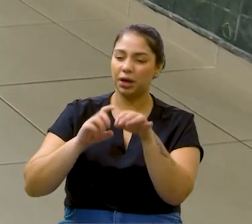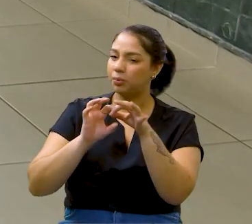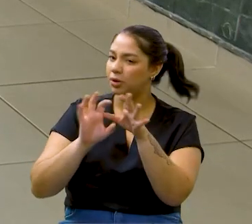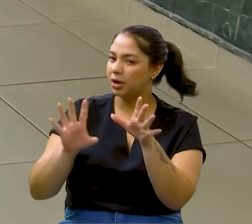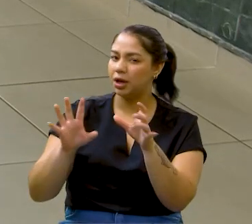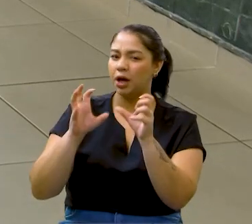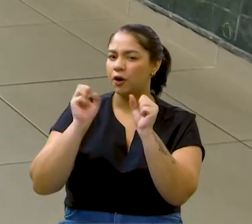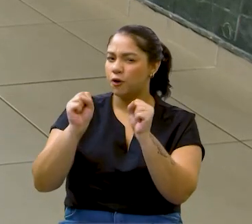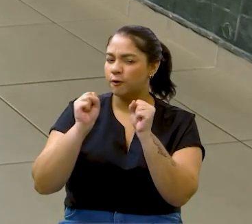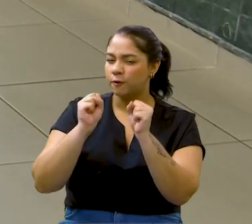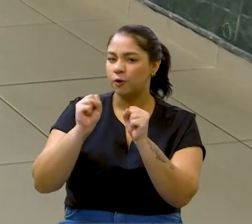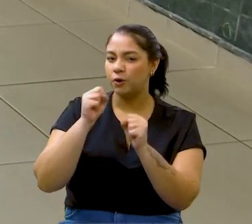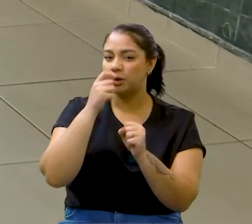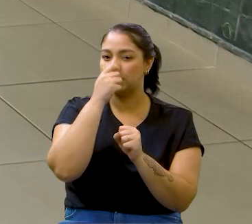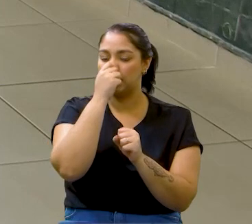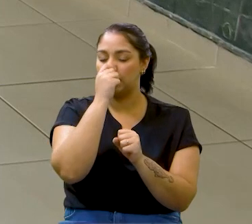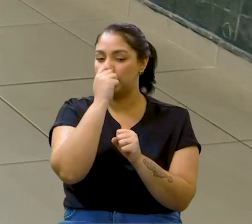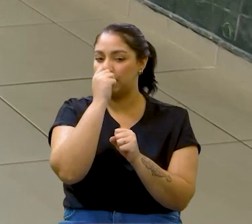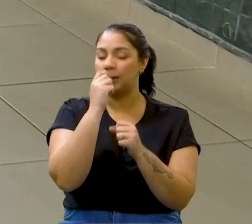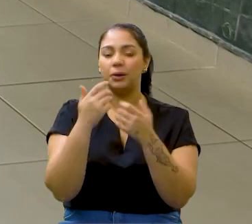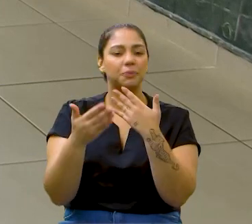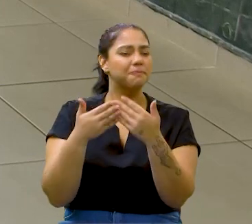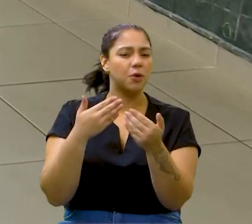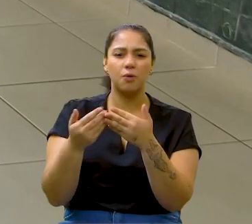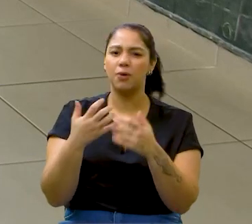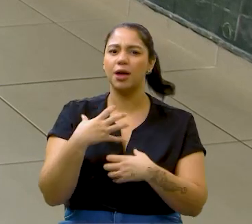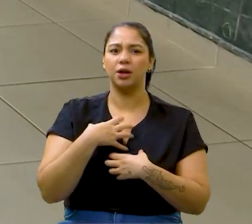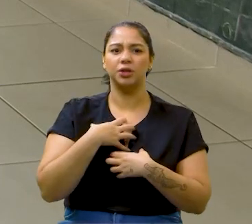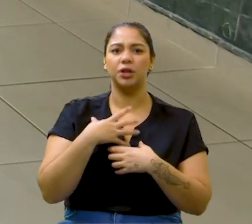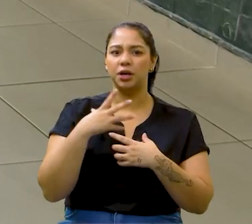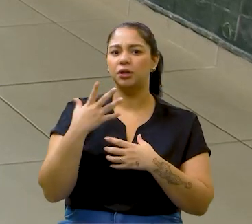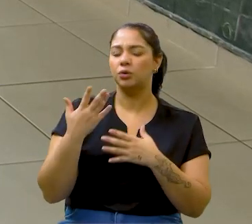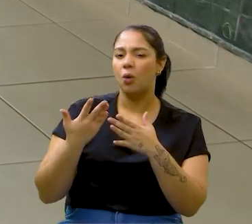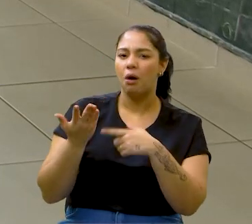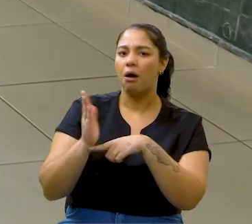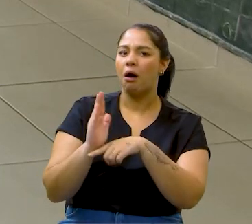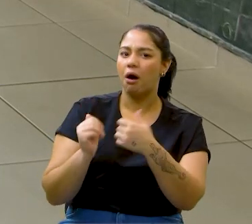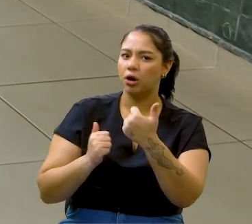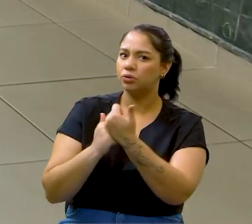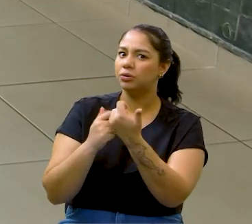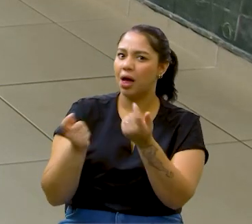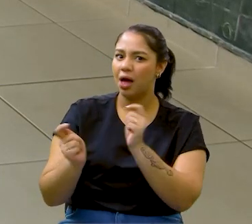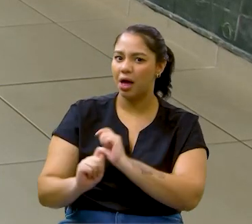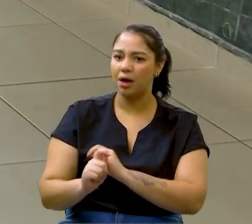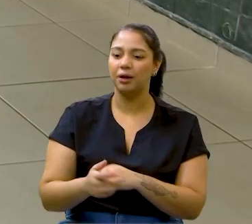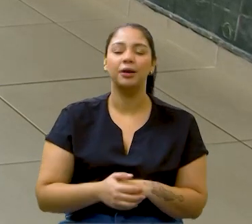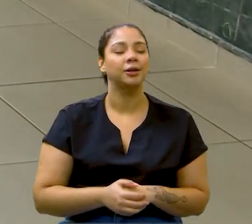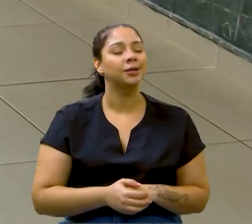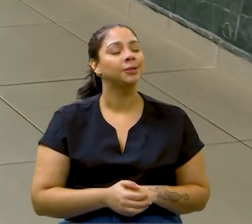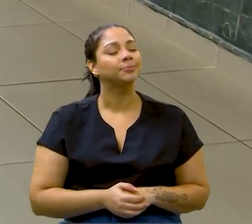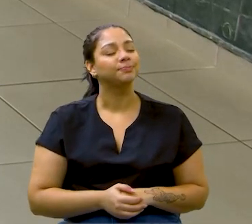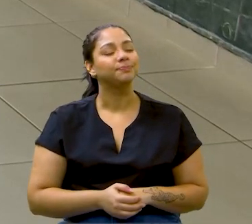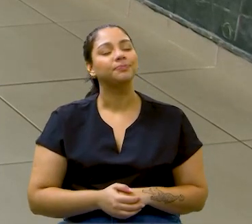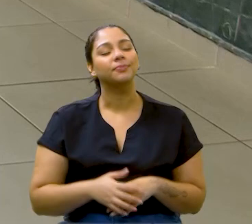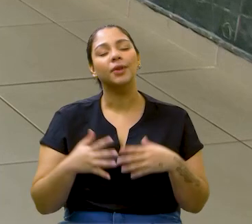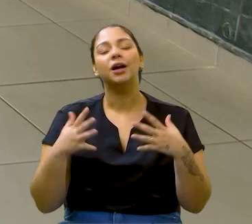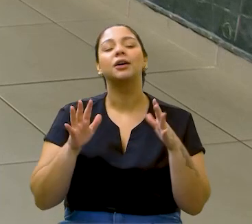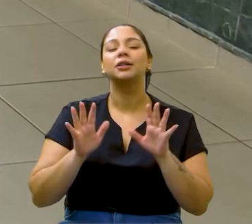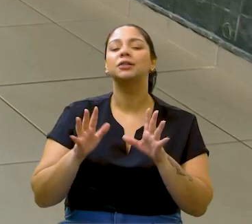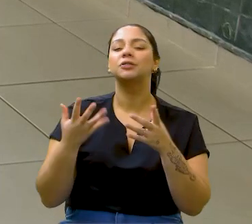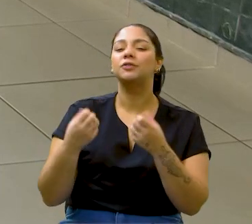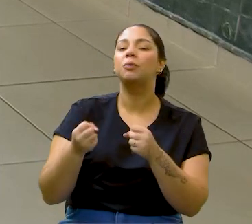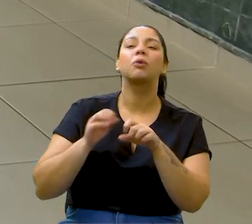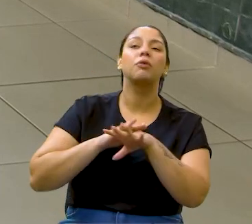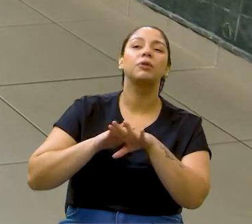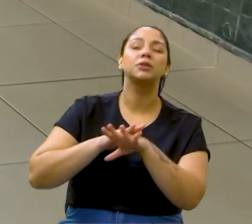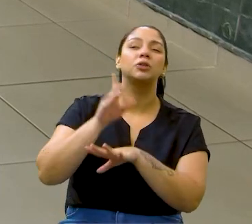força física, de como der para ajudar. Sim. E falando assim, vamos falar agora sobre o dia a